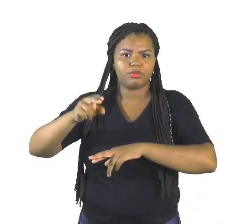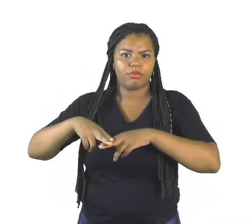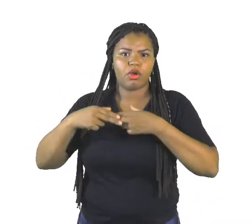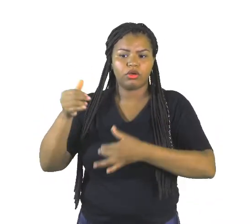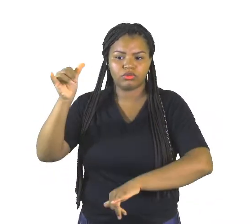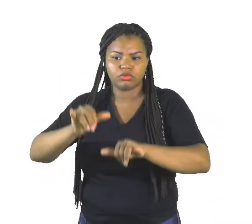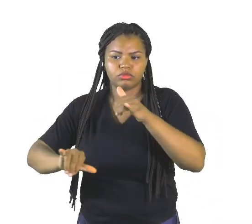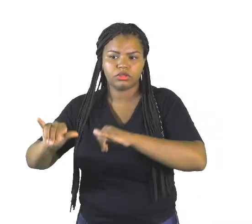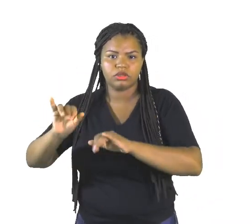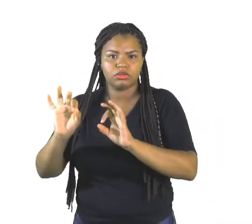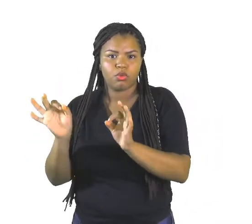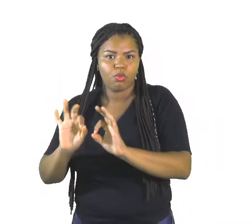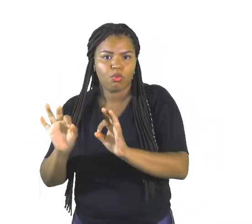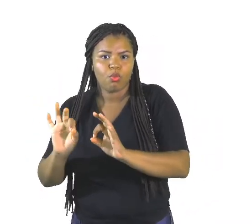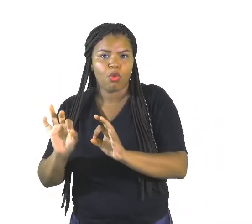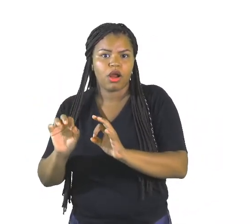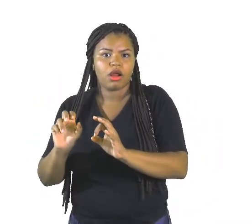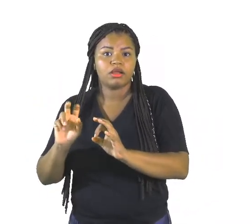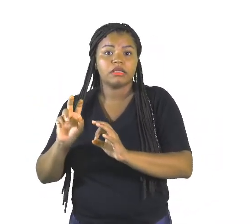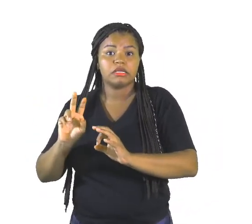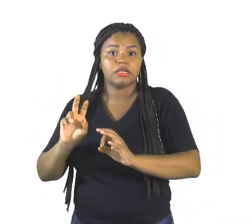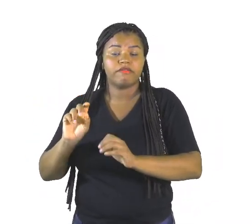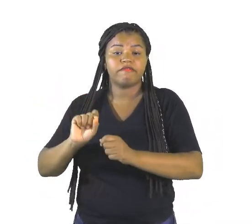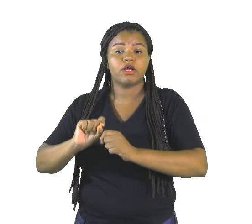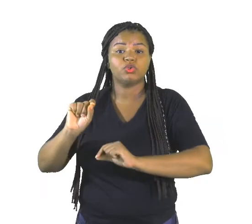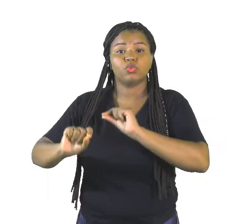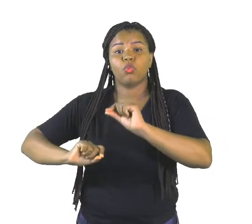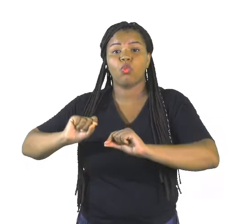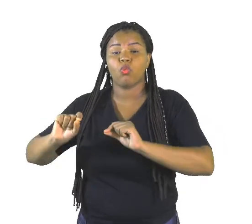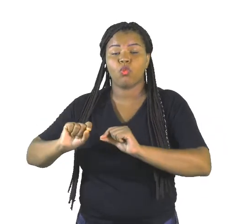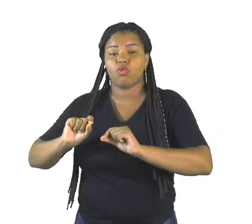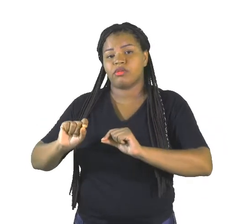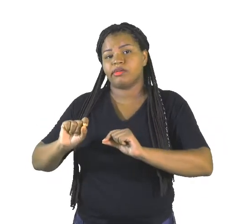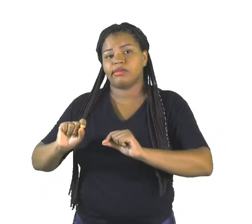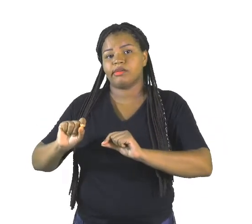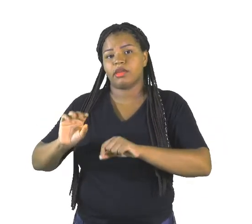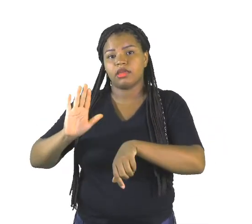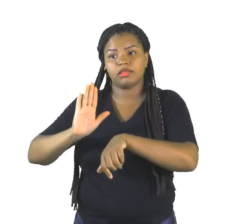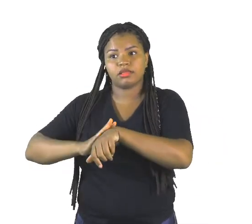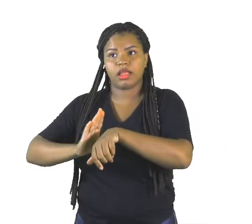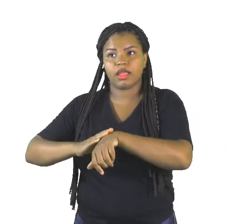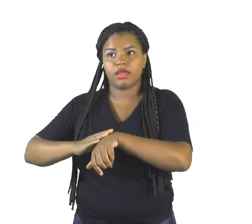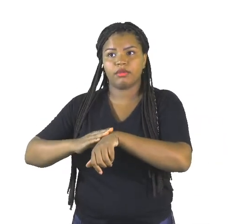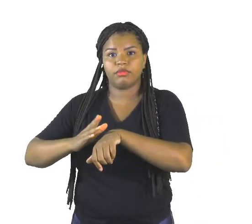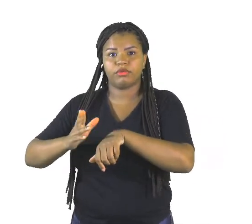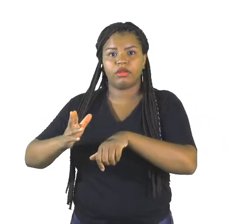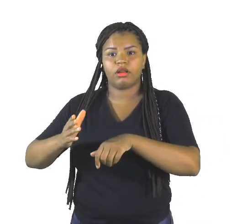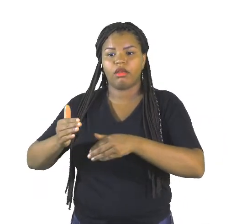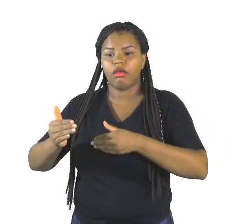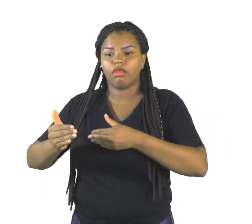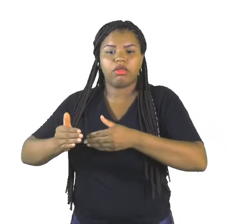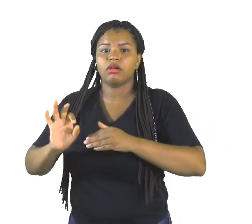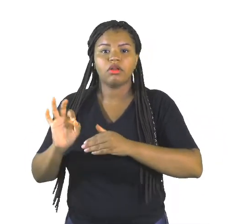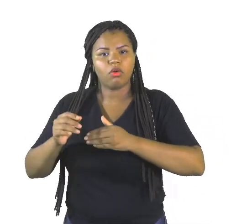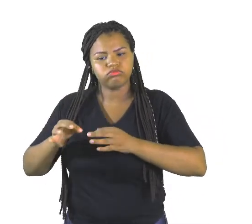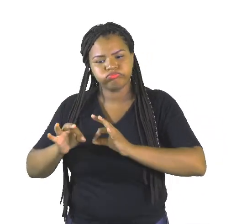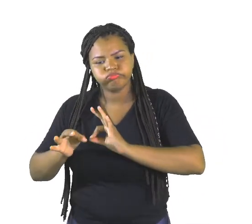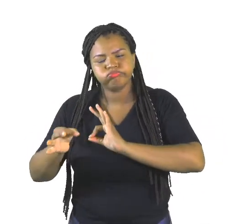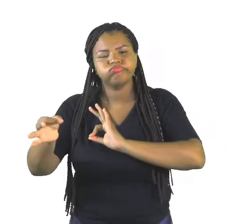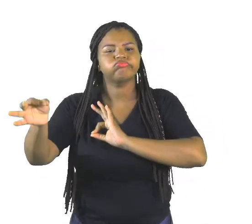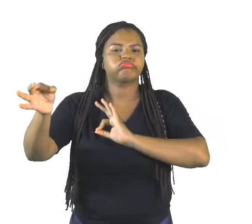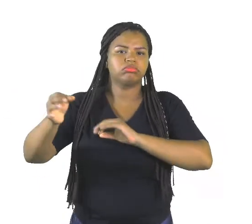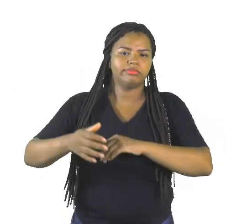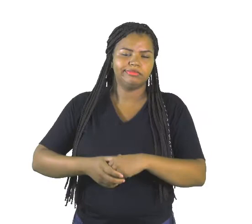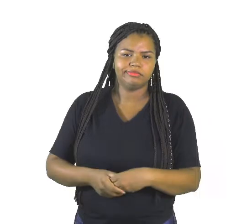que possam fazer com que a vida dele não seja muito breve, né? A outra